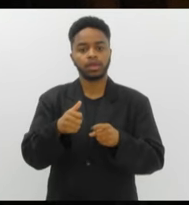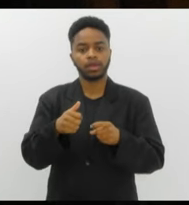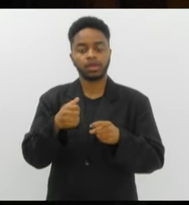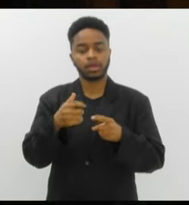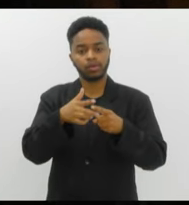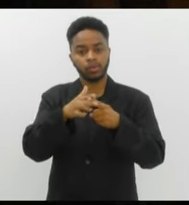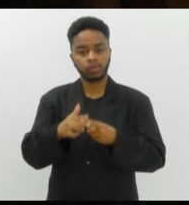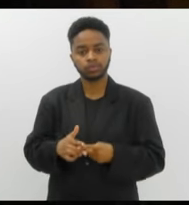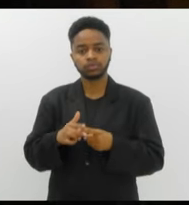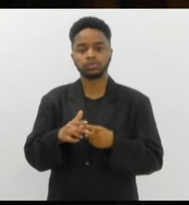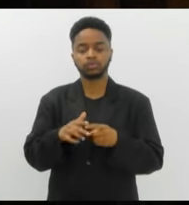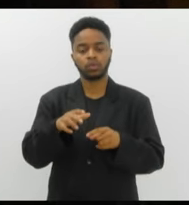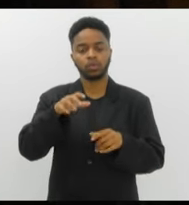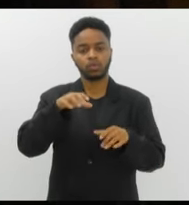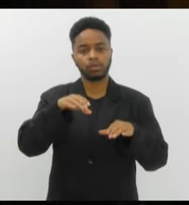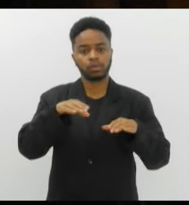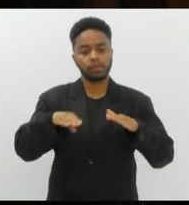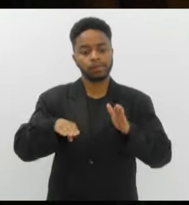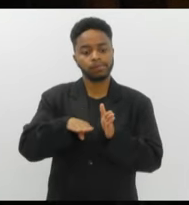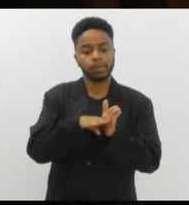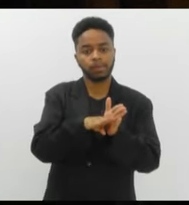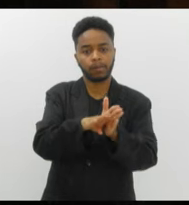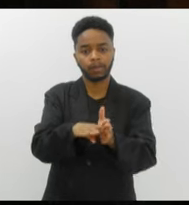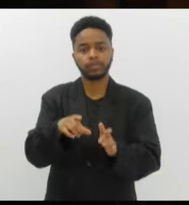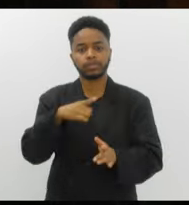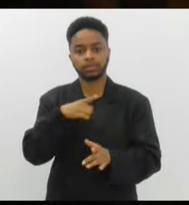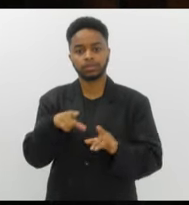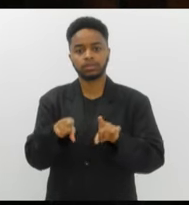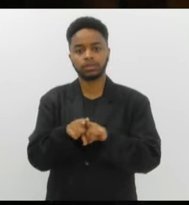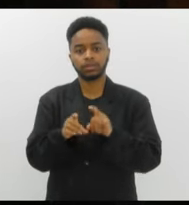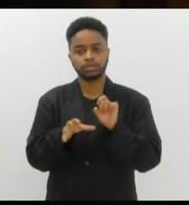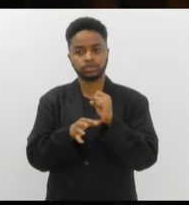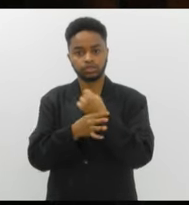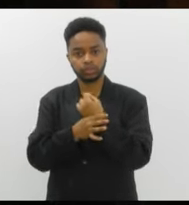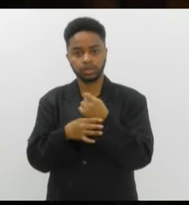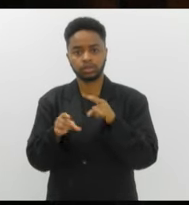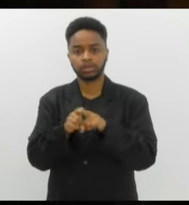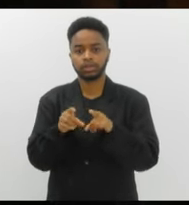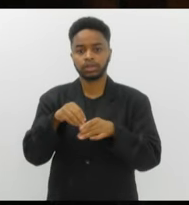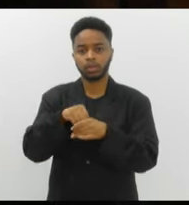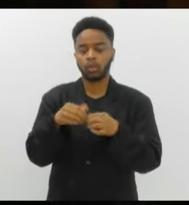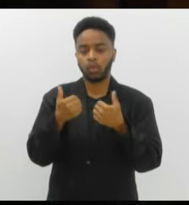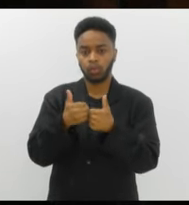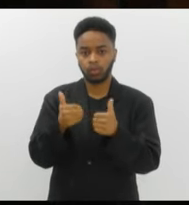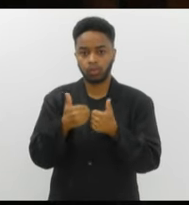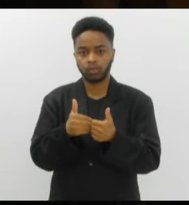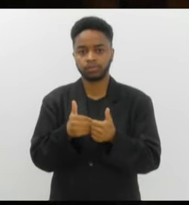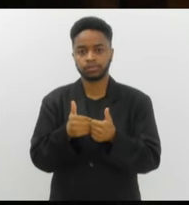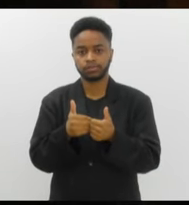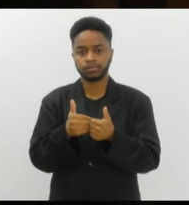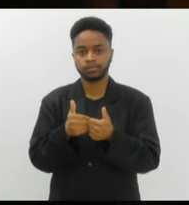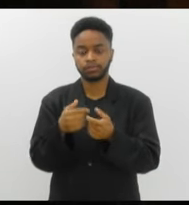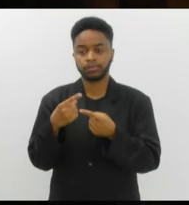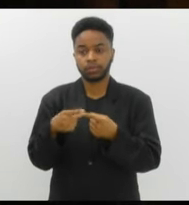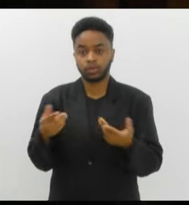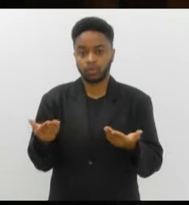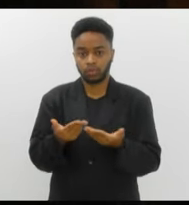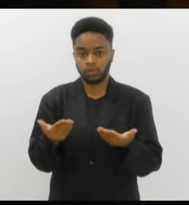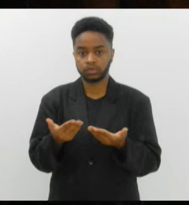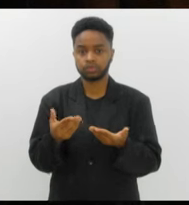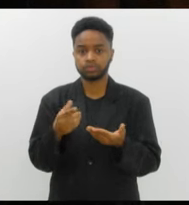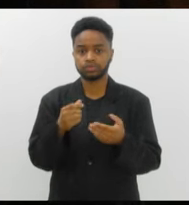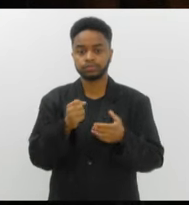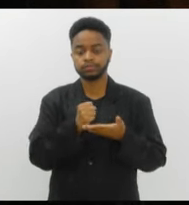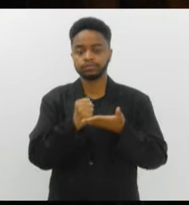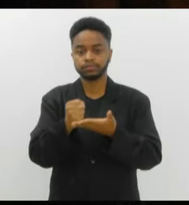com dignidade, segurança, com o BRT seguro nas estações e nos ônibus dos BRTs, que hoje carregam essas